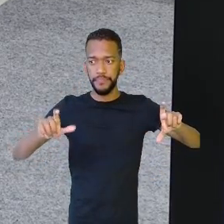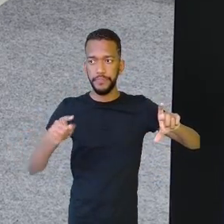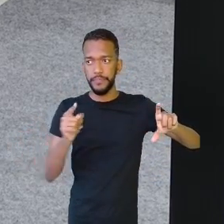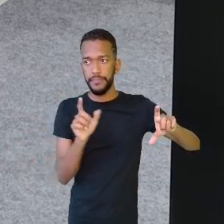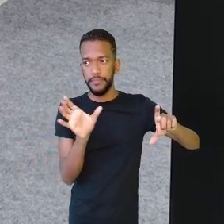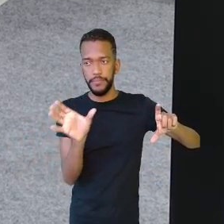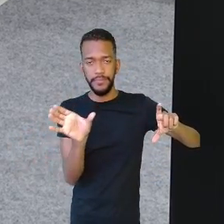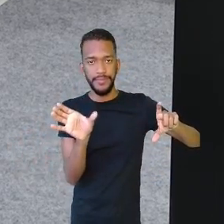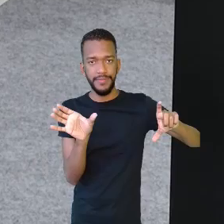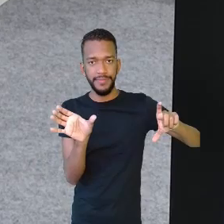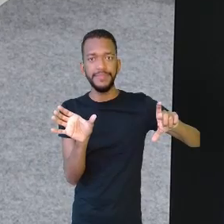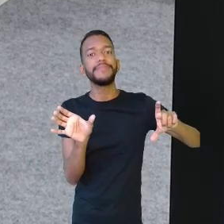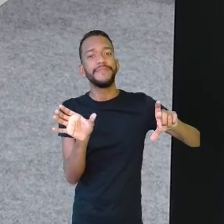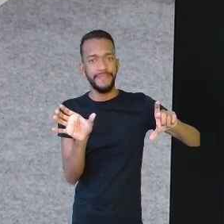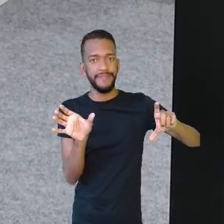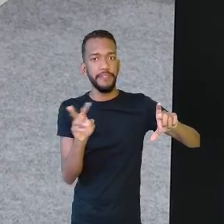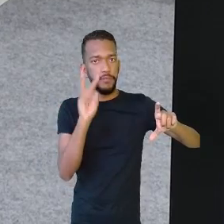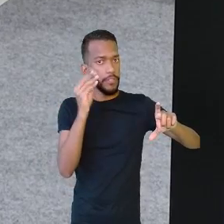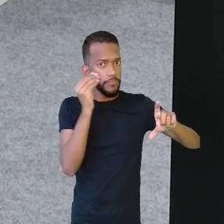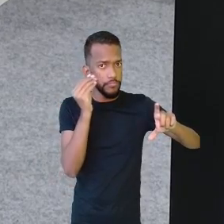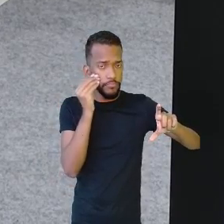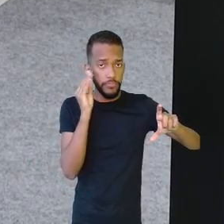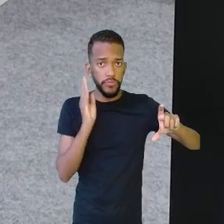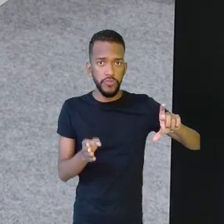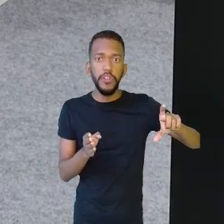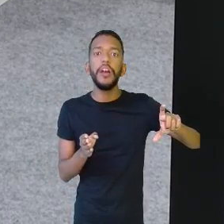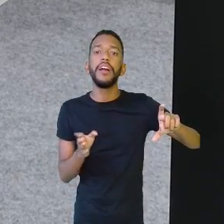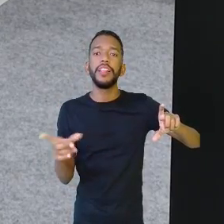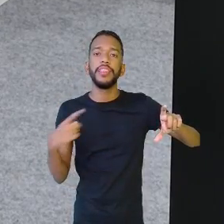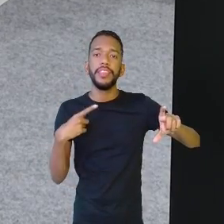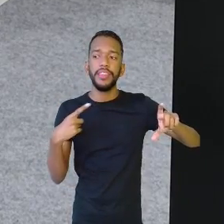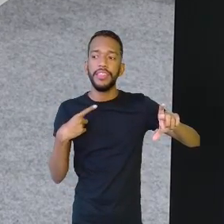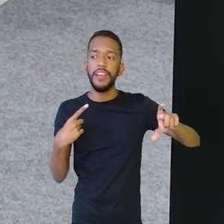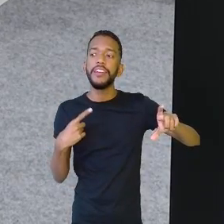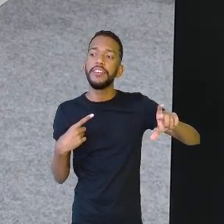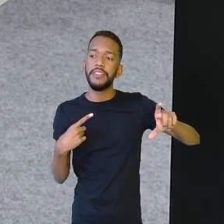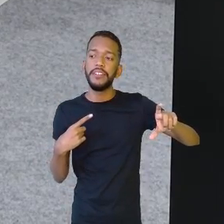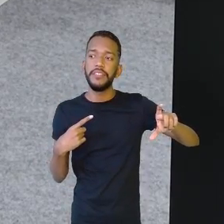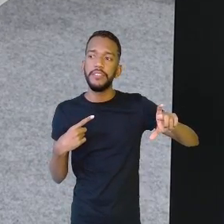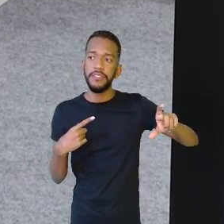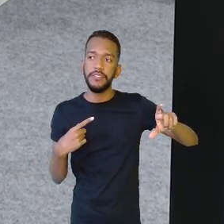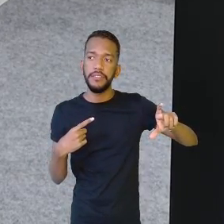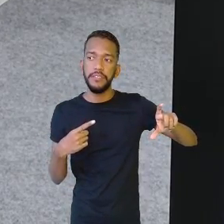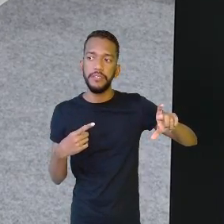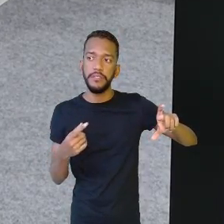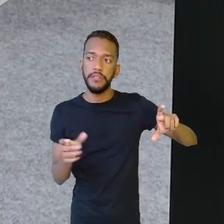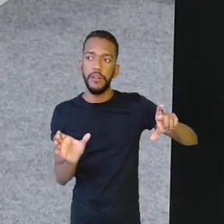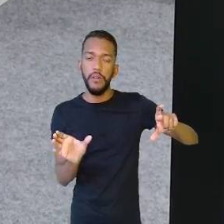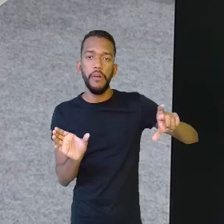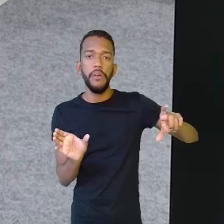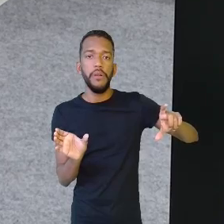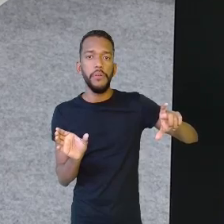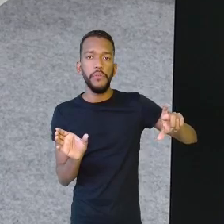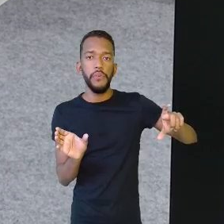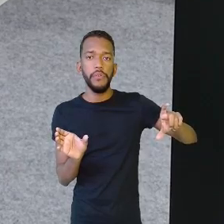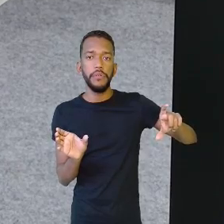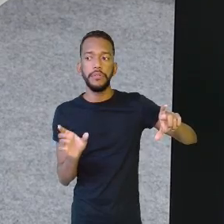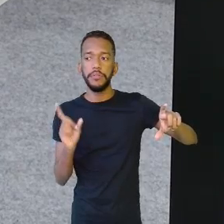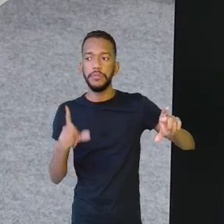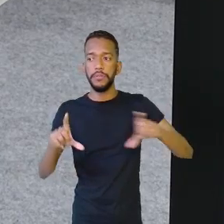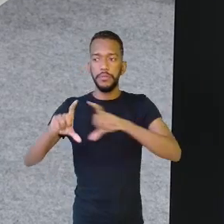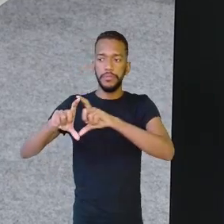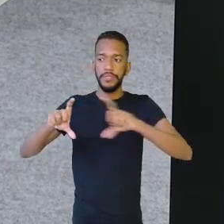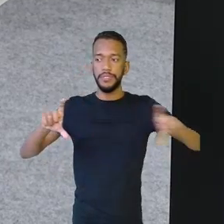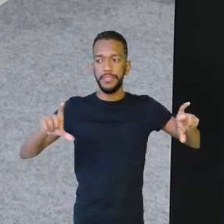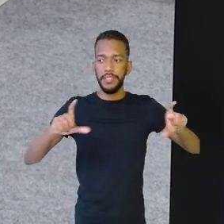essa parte que vocês estão observando que está em laranja. Então, olha só. O inteiro